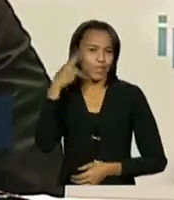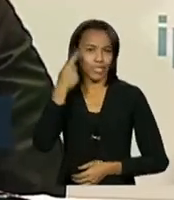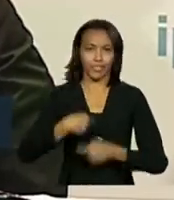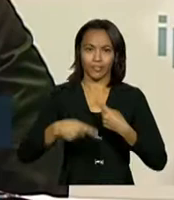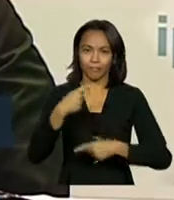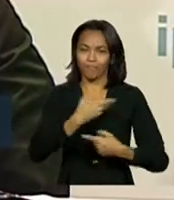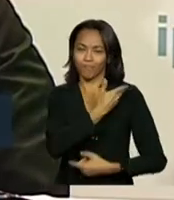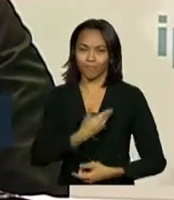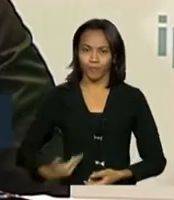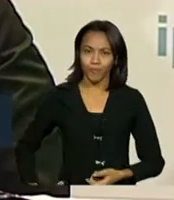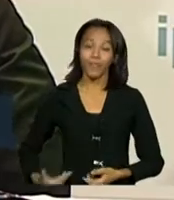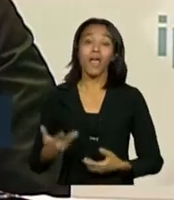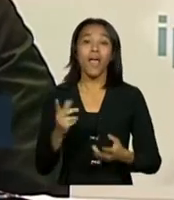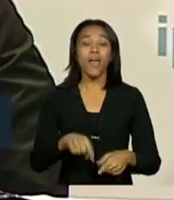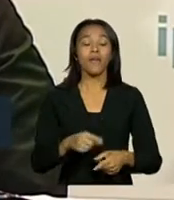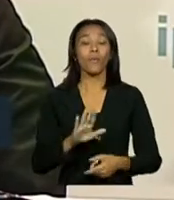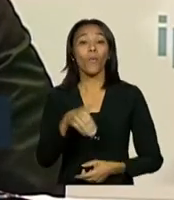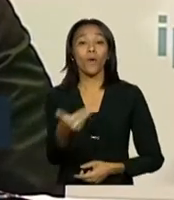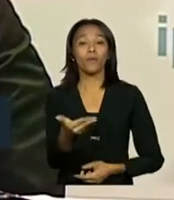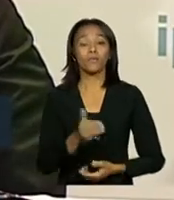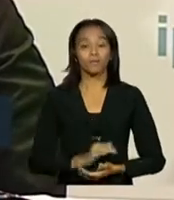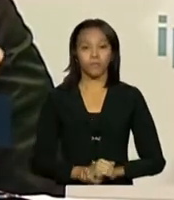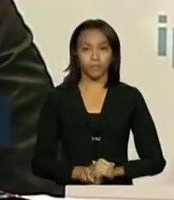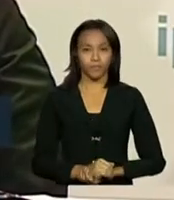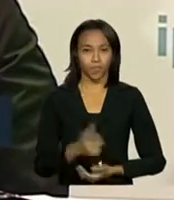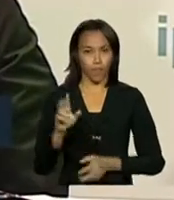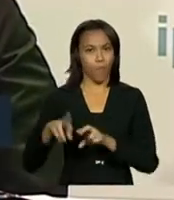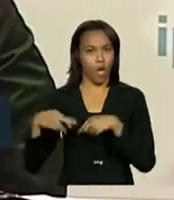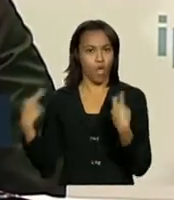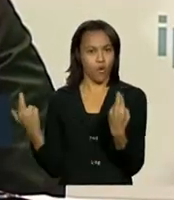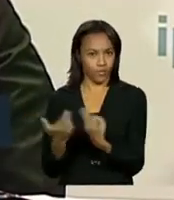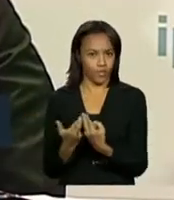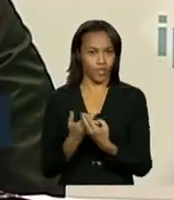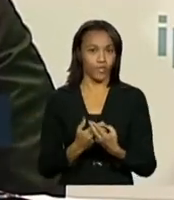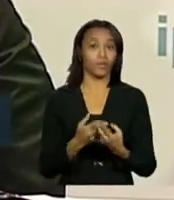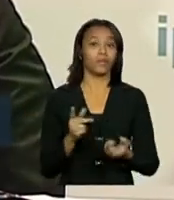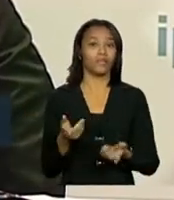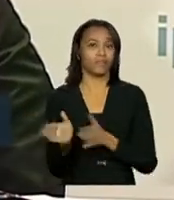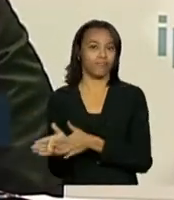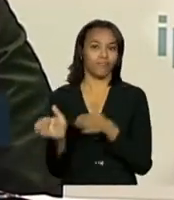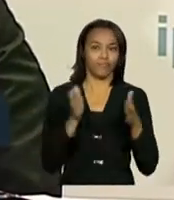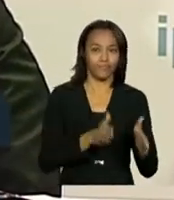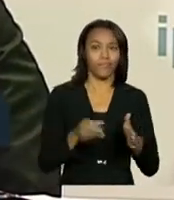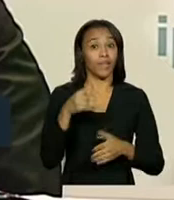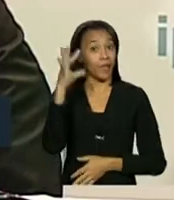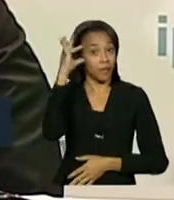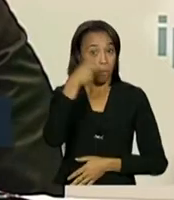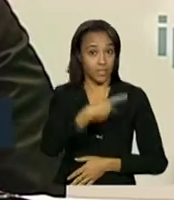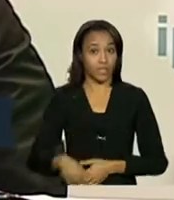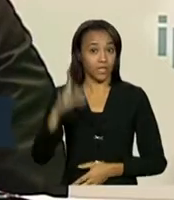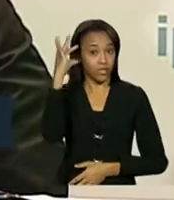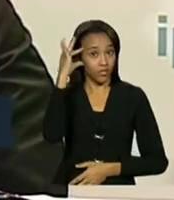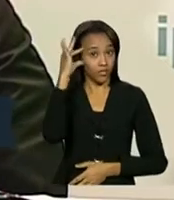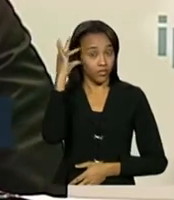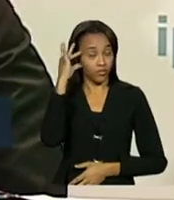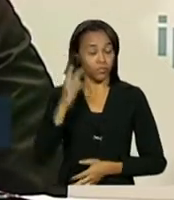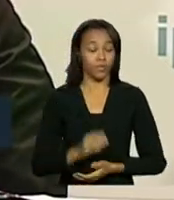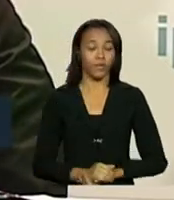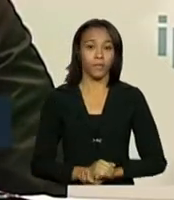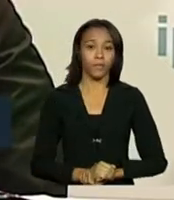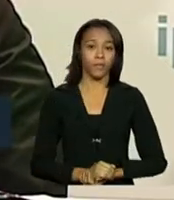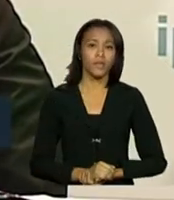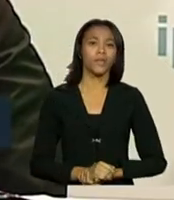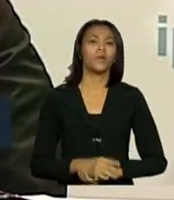foi quando eu ouvi numa reunião de transição do governo da presidenta Dilma Rousseff